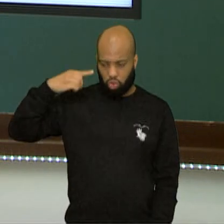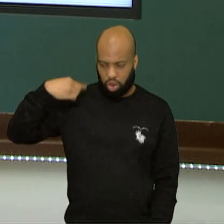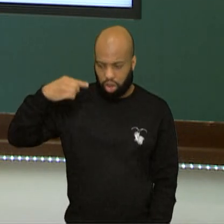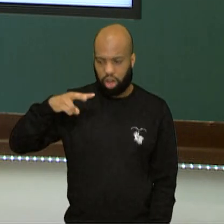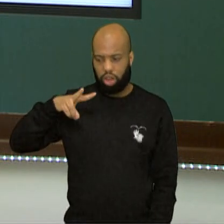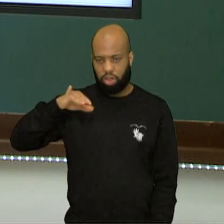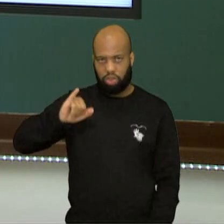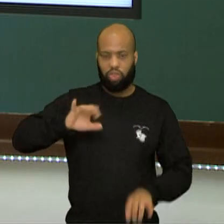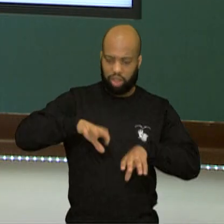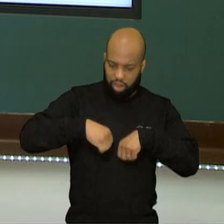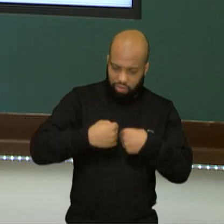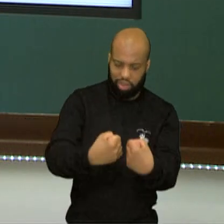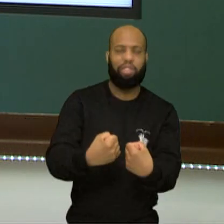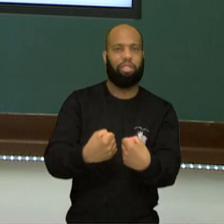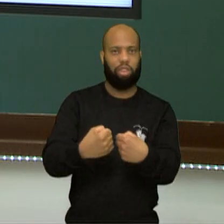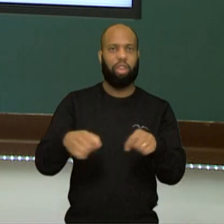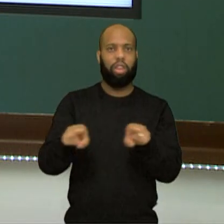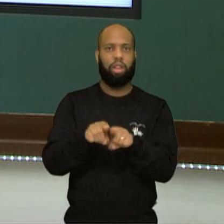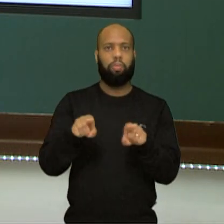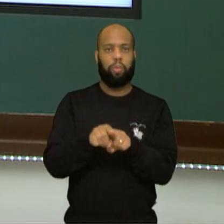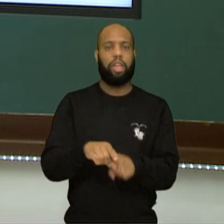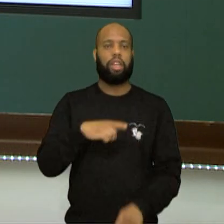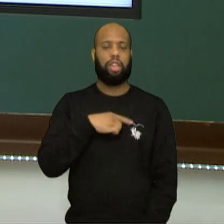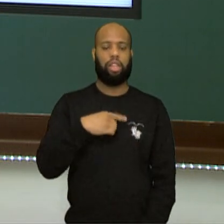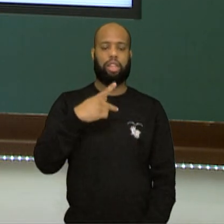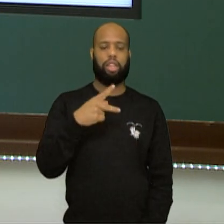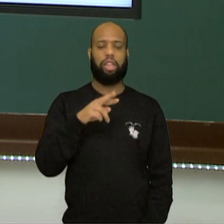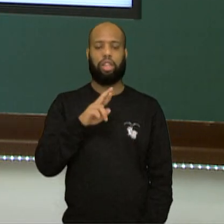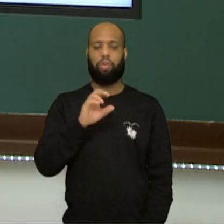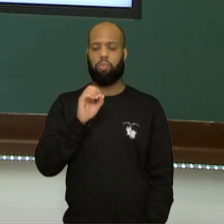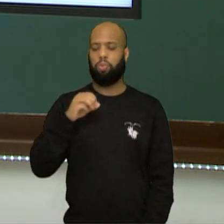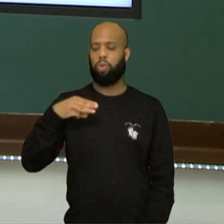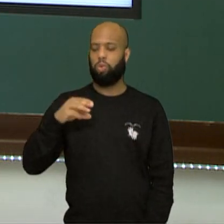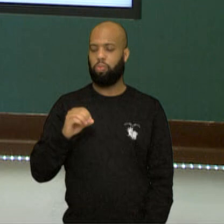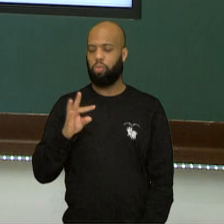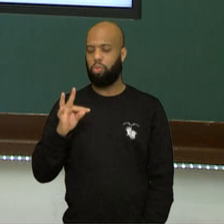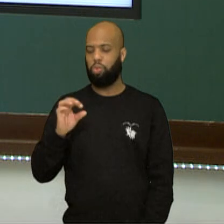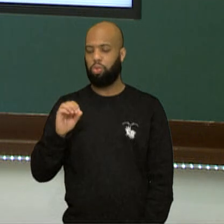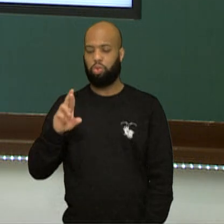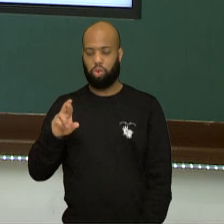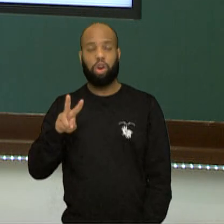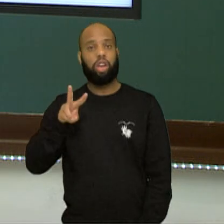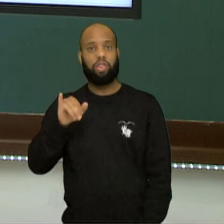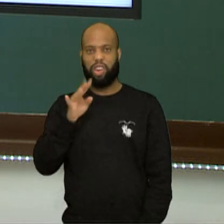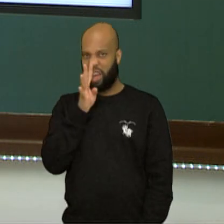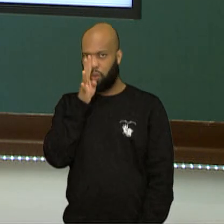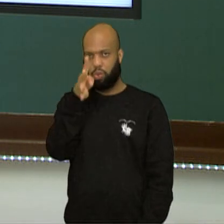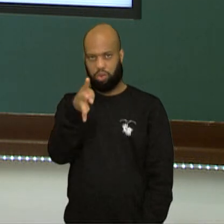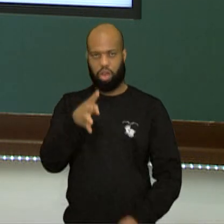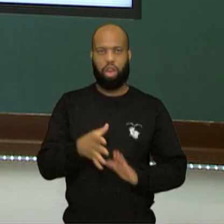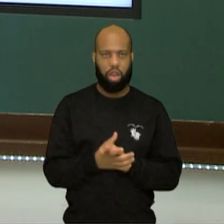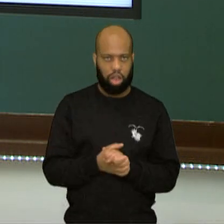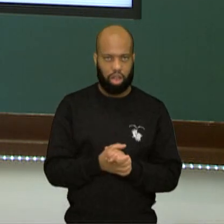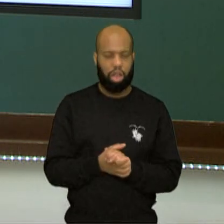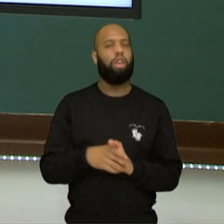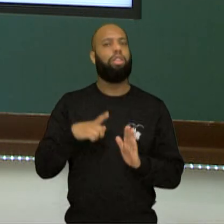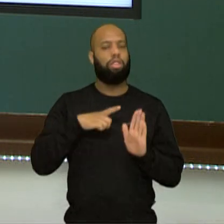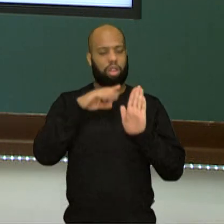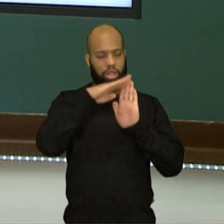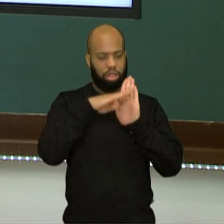defender alguém. Tem o promotor que vai fazer a acusação. Tudo isso está presente no nosso